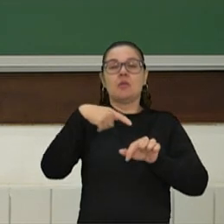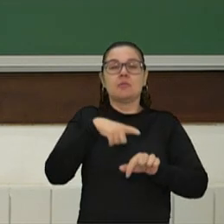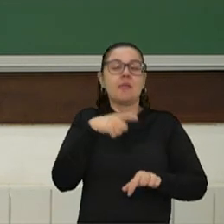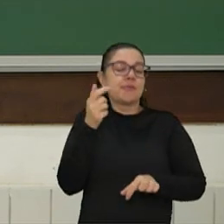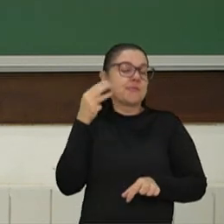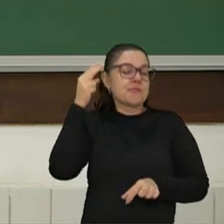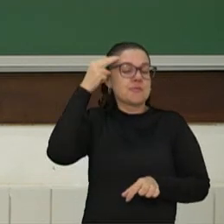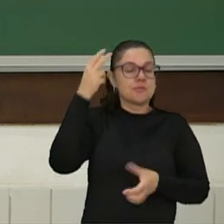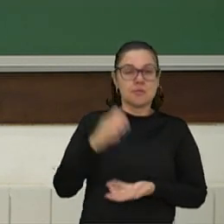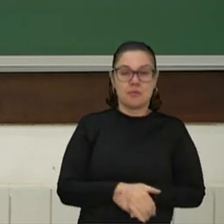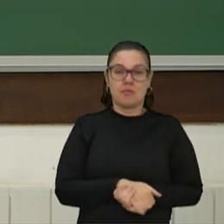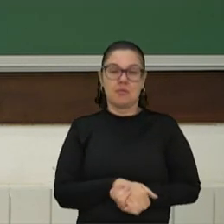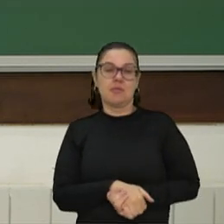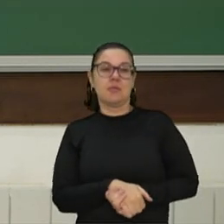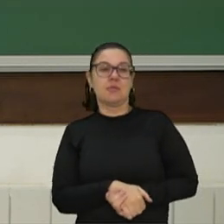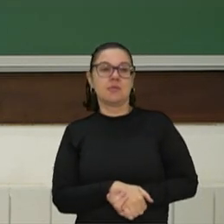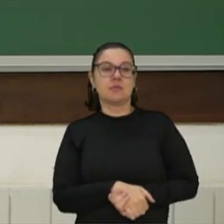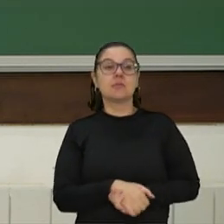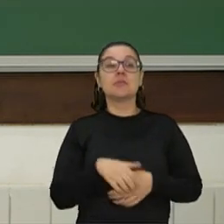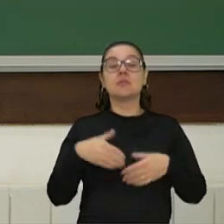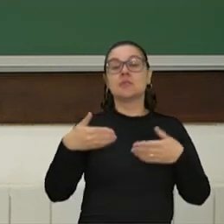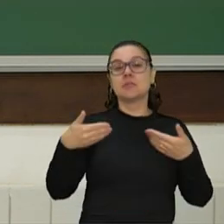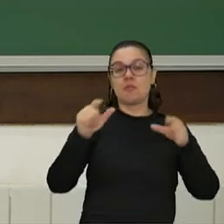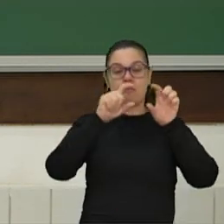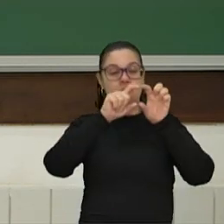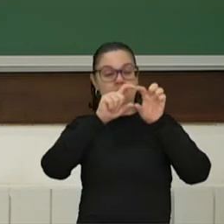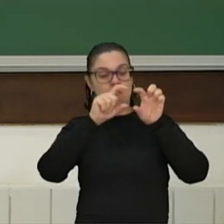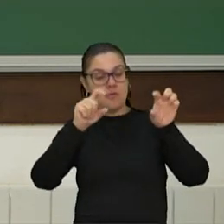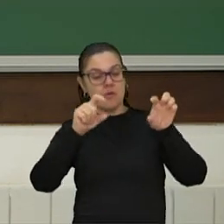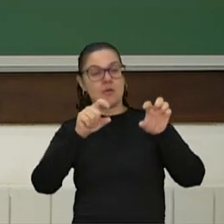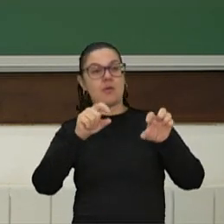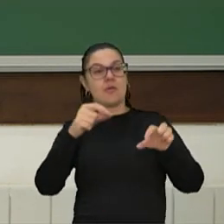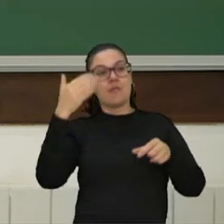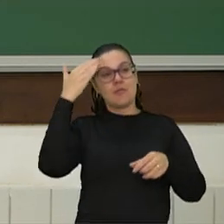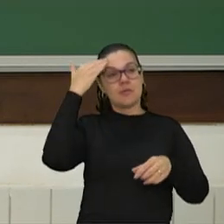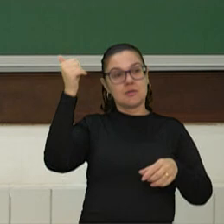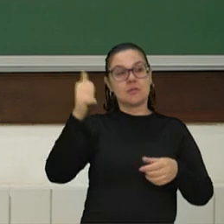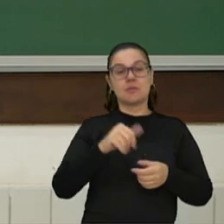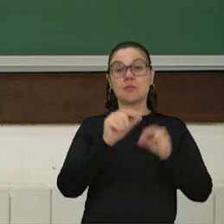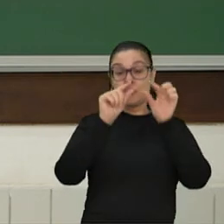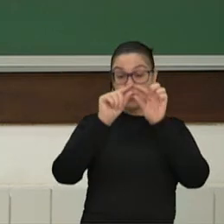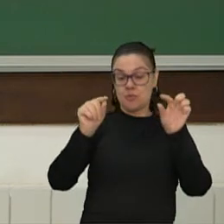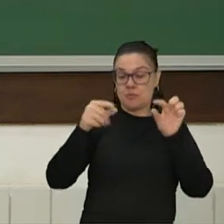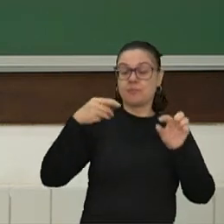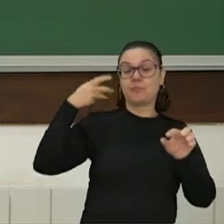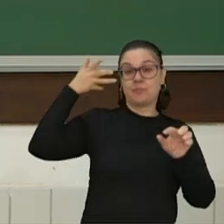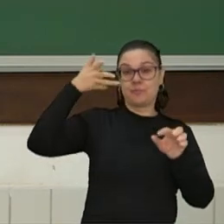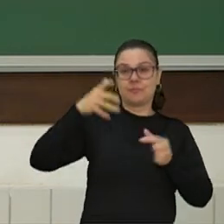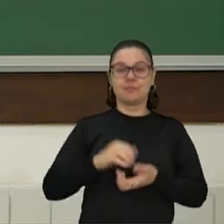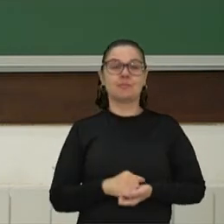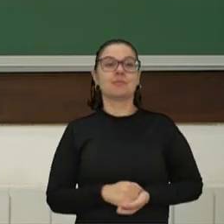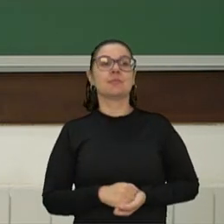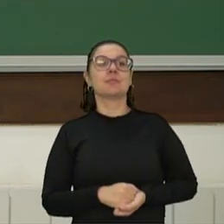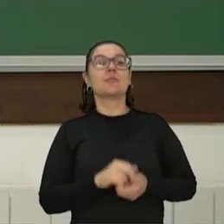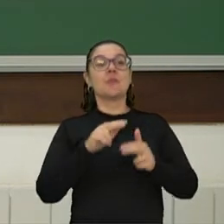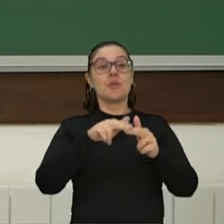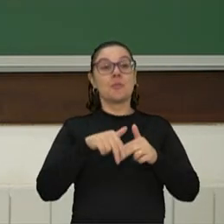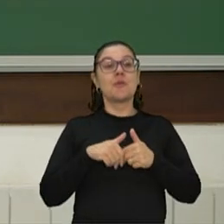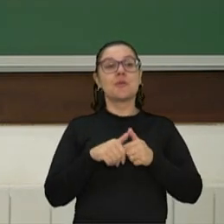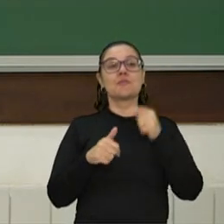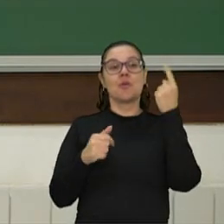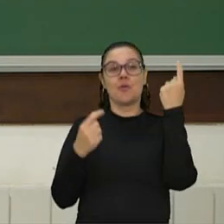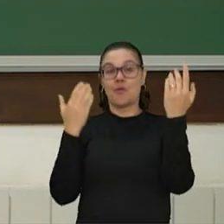I have a dream, então ficou conhecido como I have a dream, o nome do discurso dele. Por isso, então,